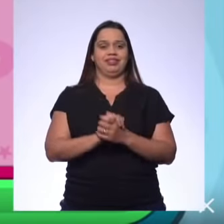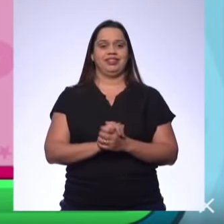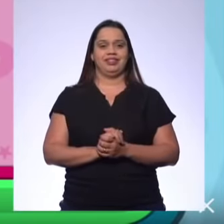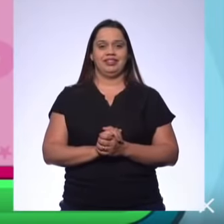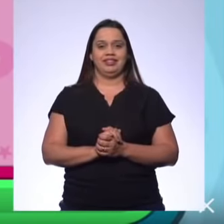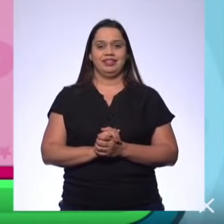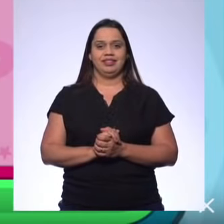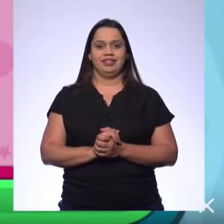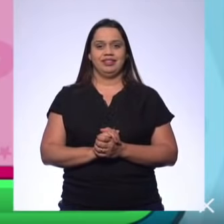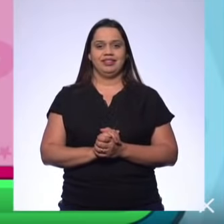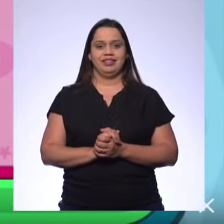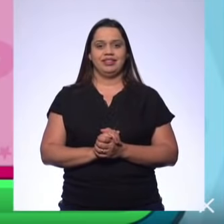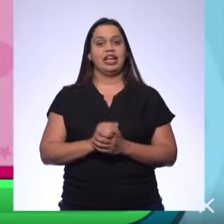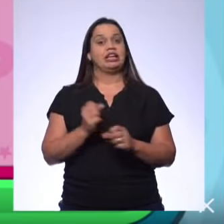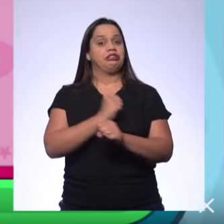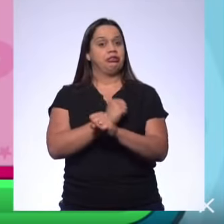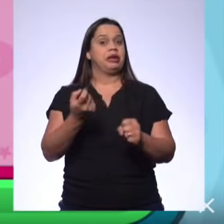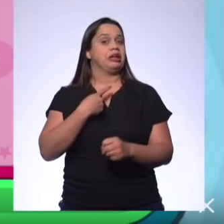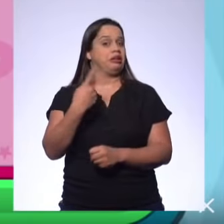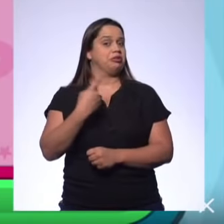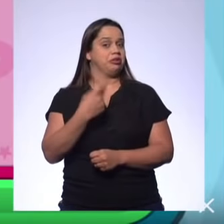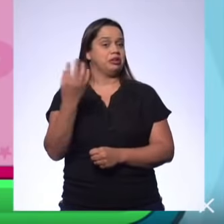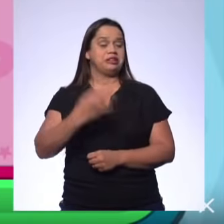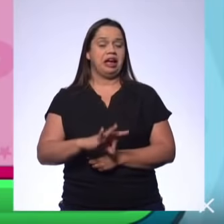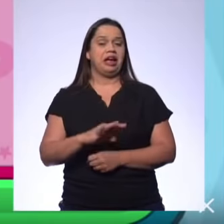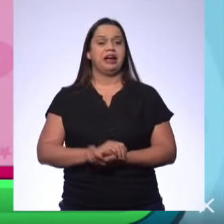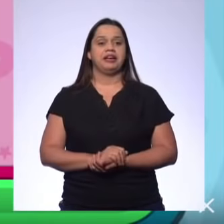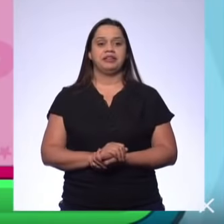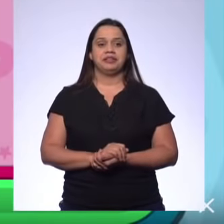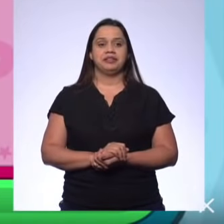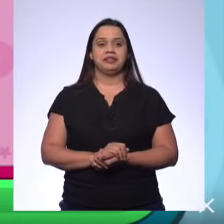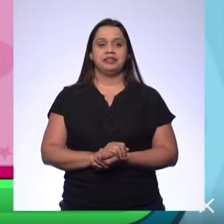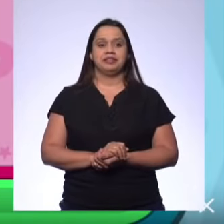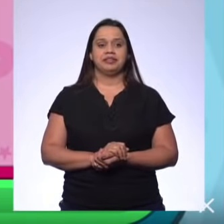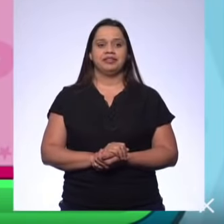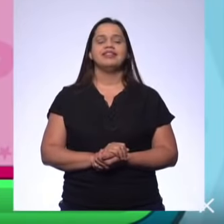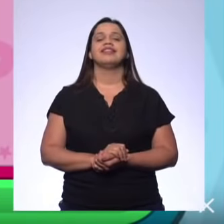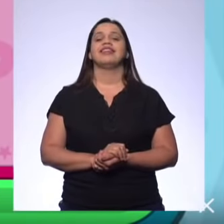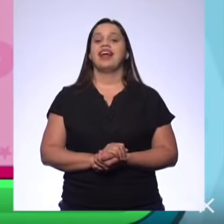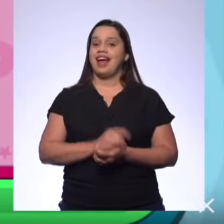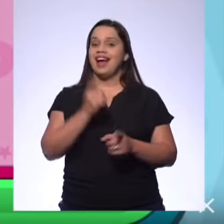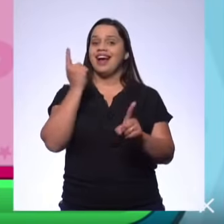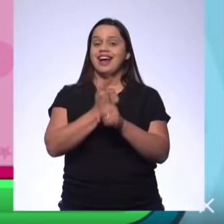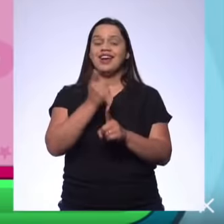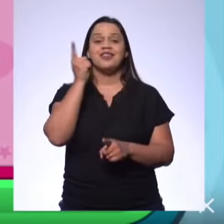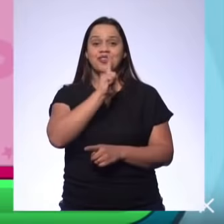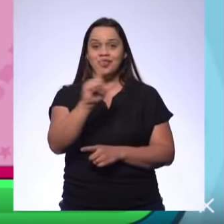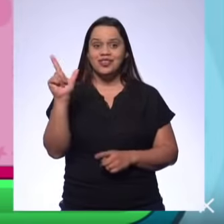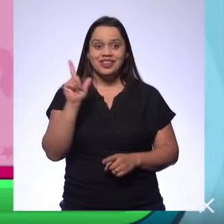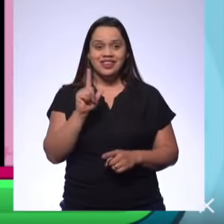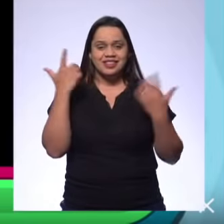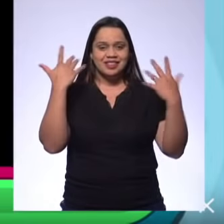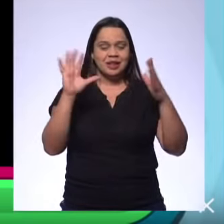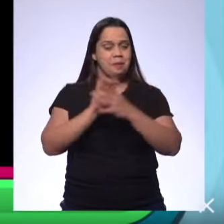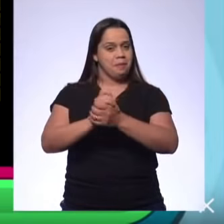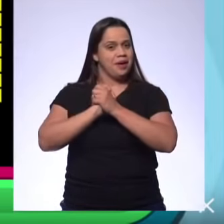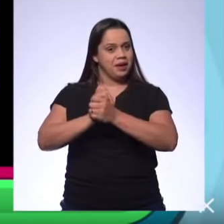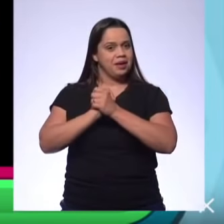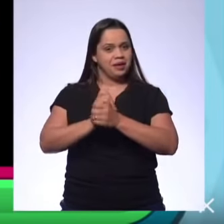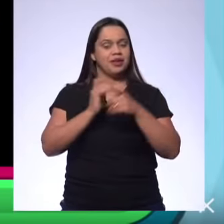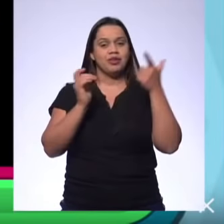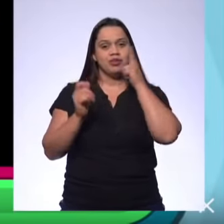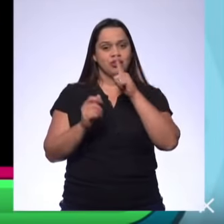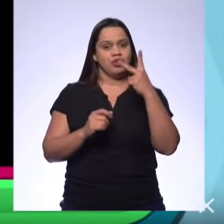Hoje eu de manhã e o Marcos acertamos. Ó, vamos... Ah, Marcos! Ei, congratulations! Ganhou